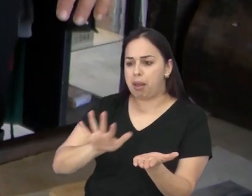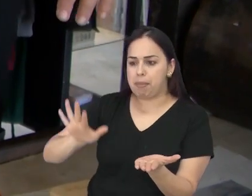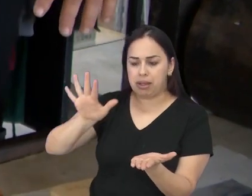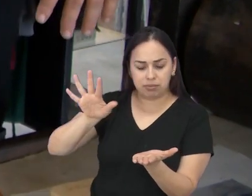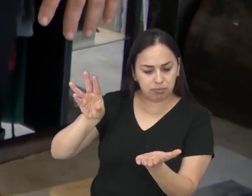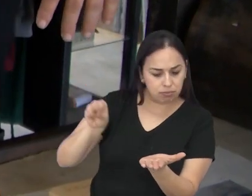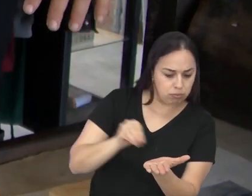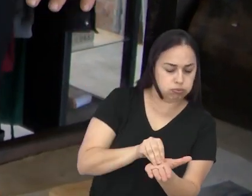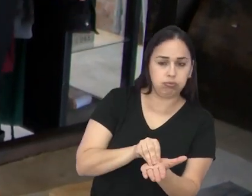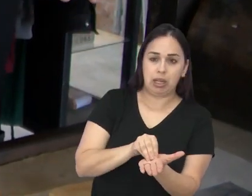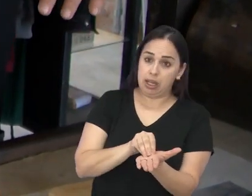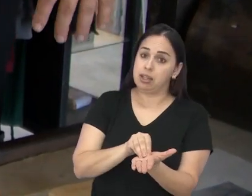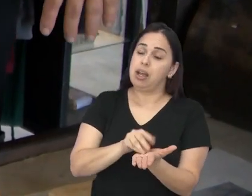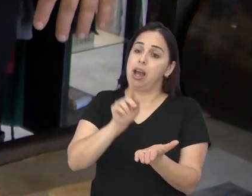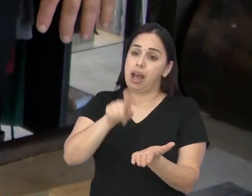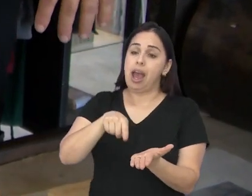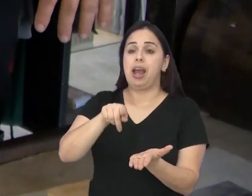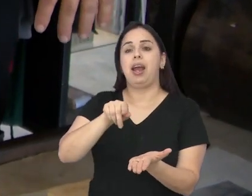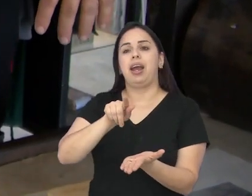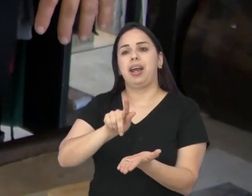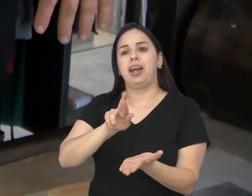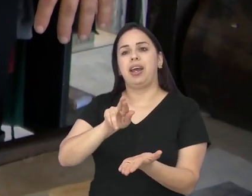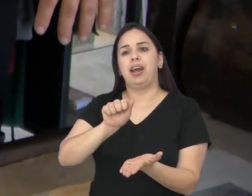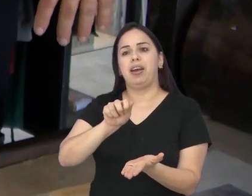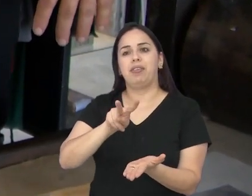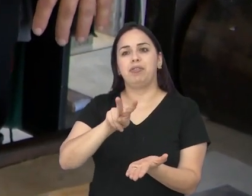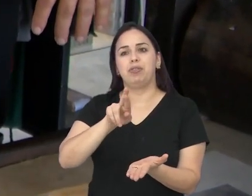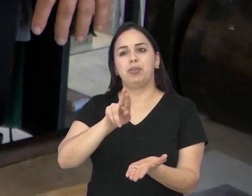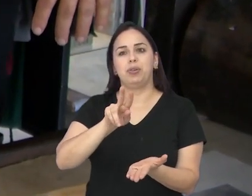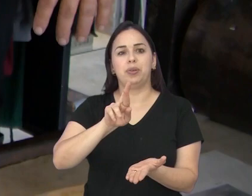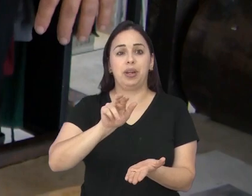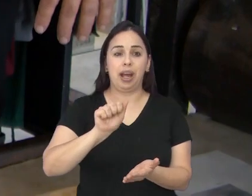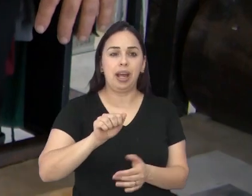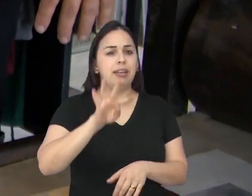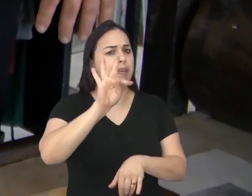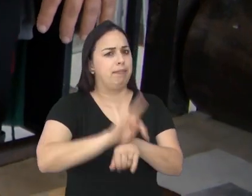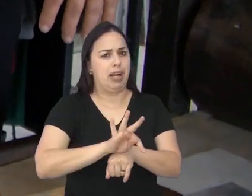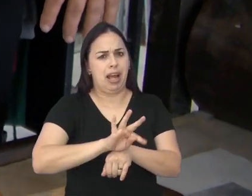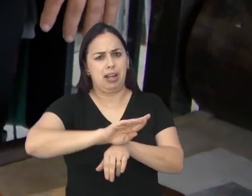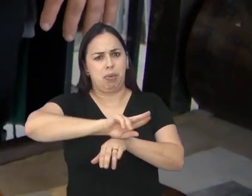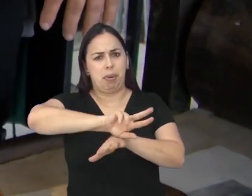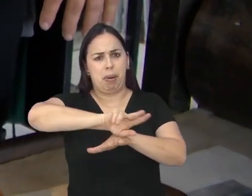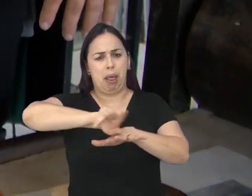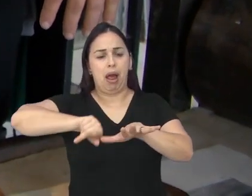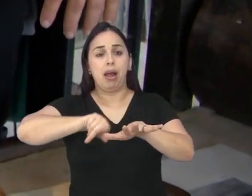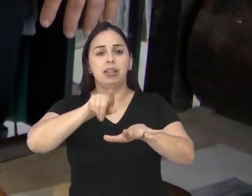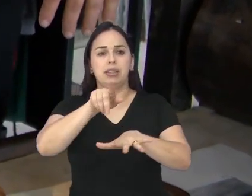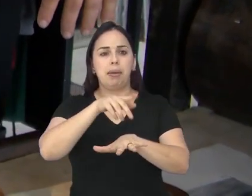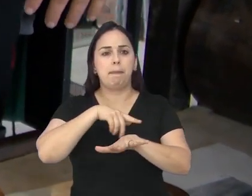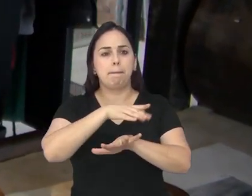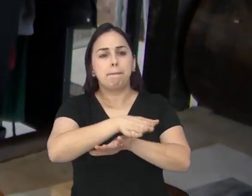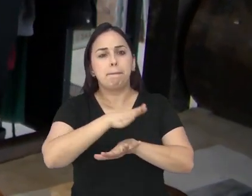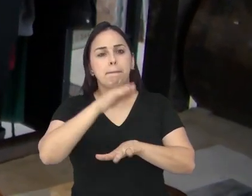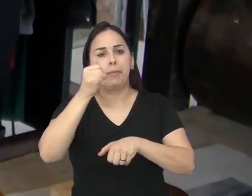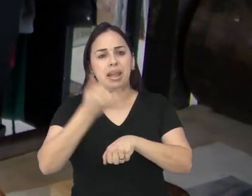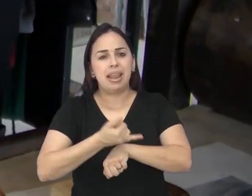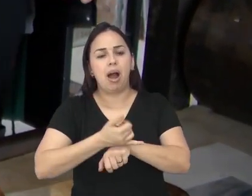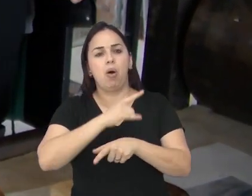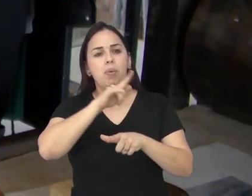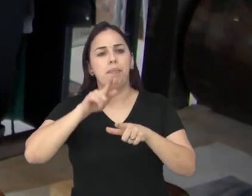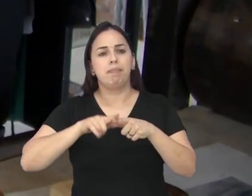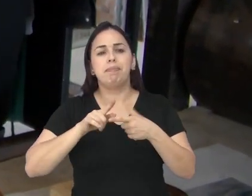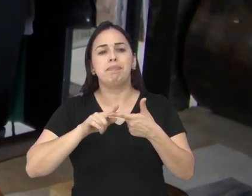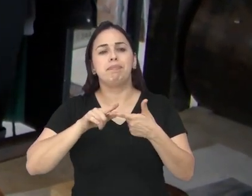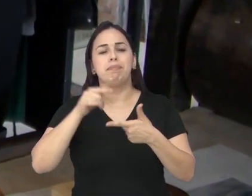será reproduzida. Então isso seria a gravura. E como você disse, tem várias técnicas. Você falou metal, madeira, tem... Existe uma